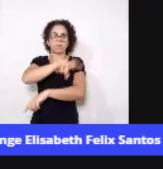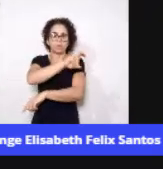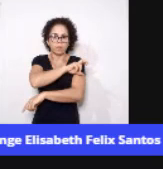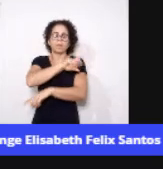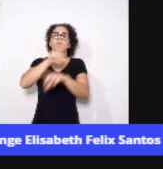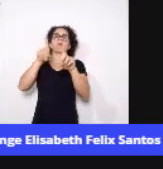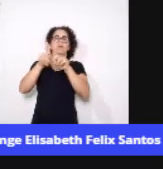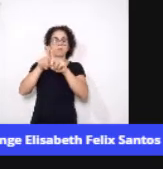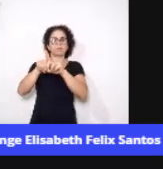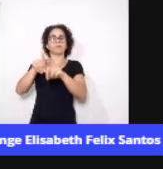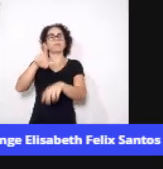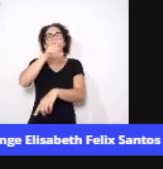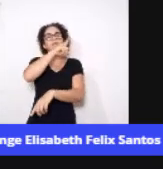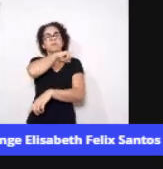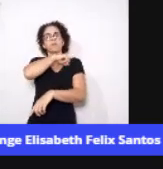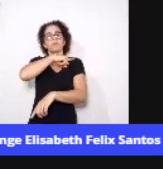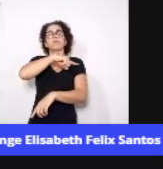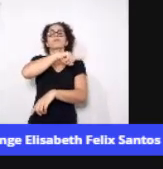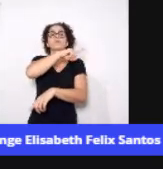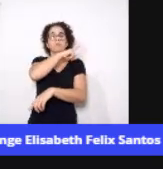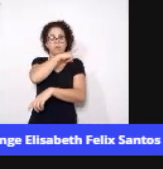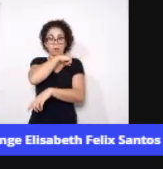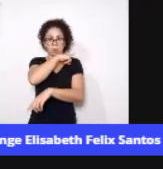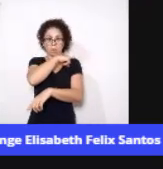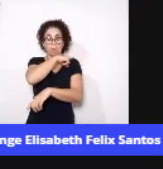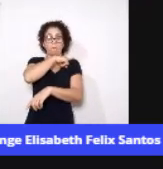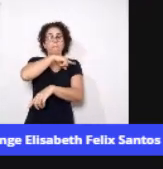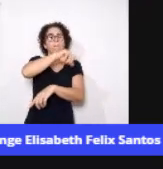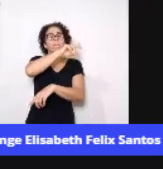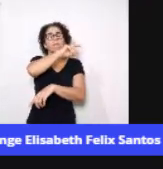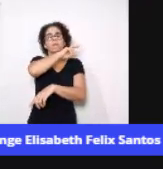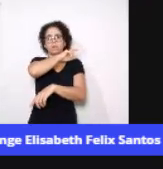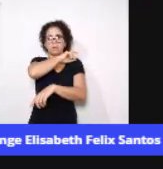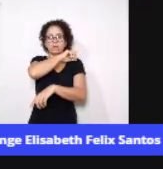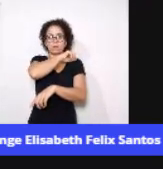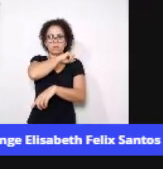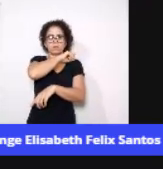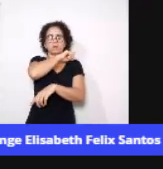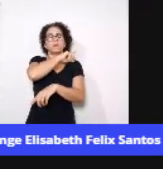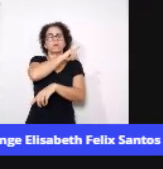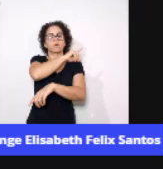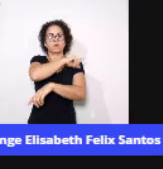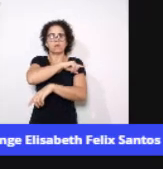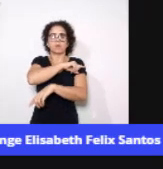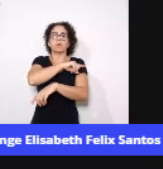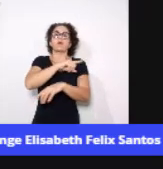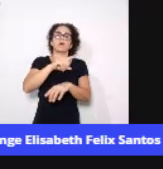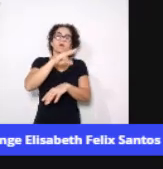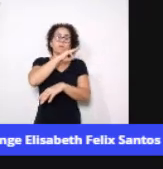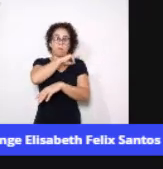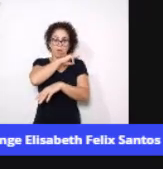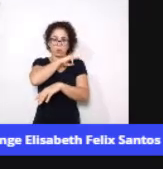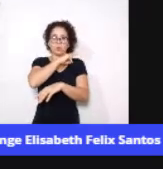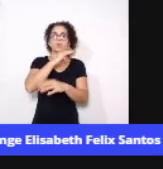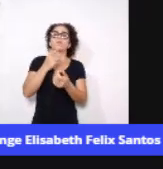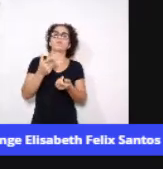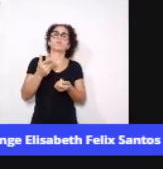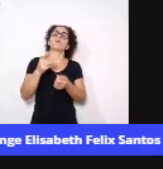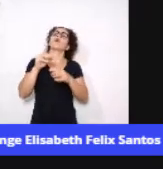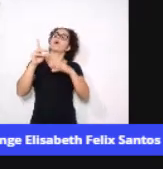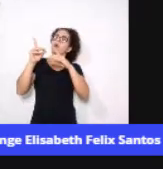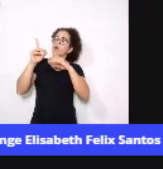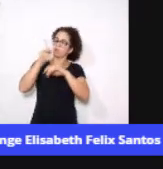o professor da escola, ele tem autonomia de escolher a melhor maneira e dialogar com o